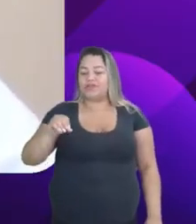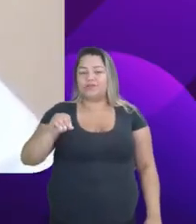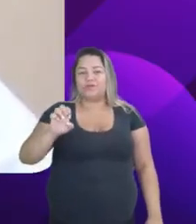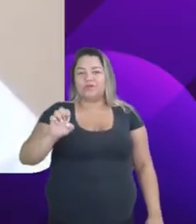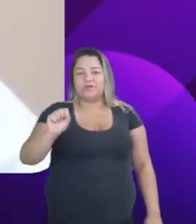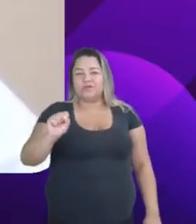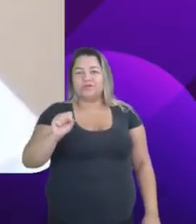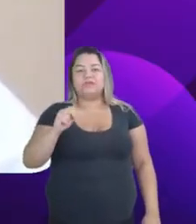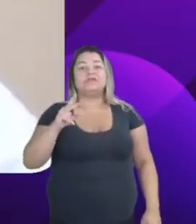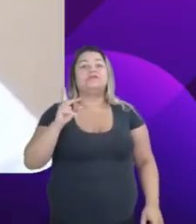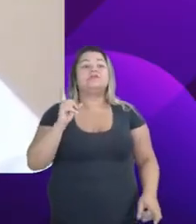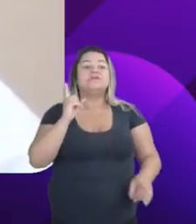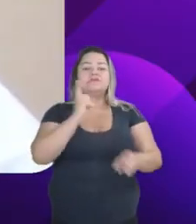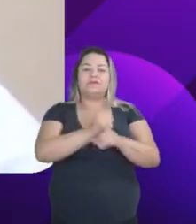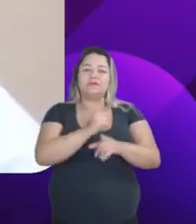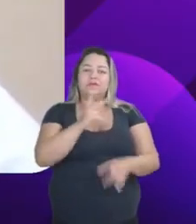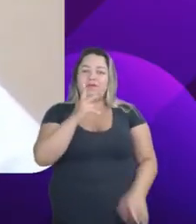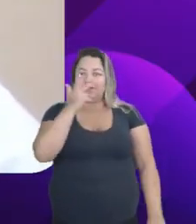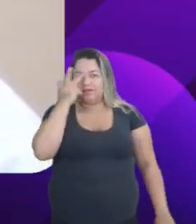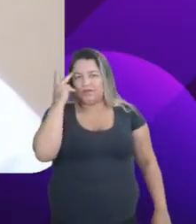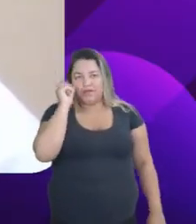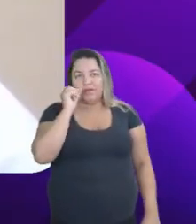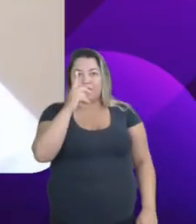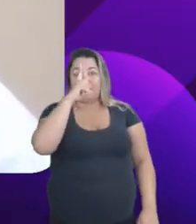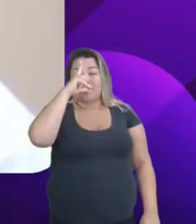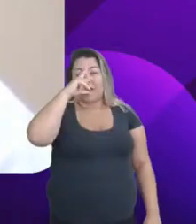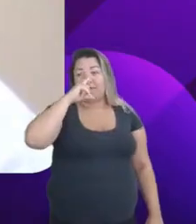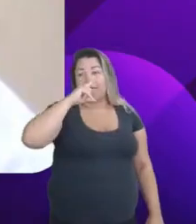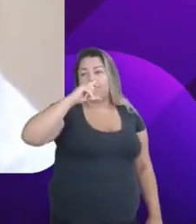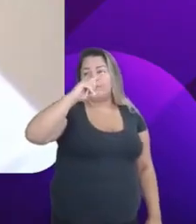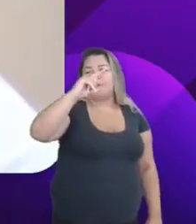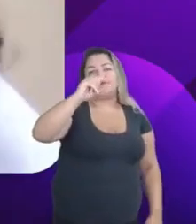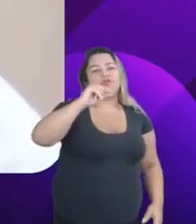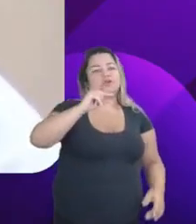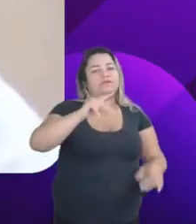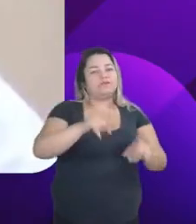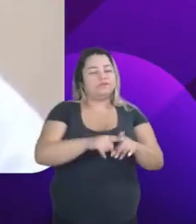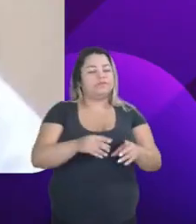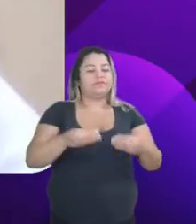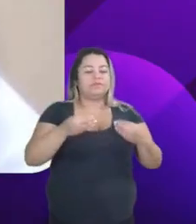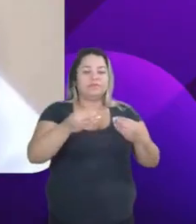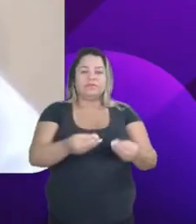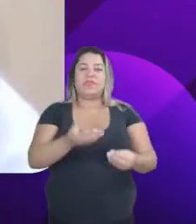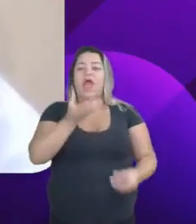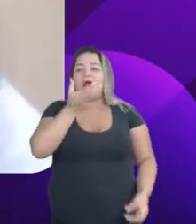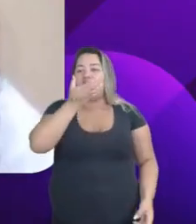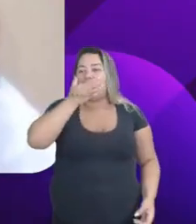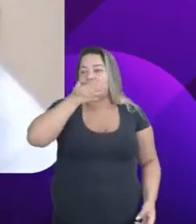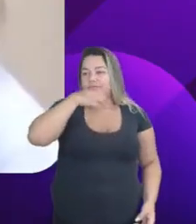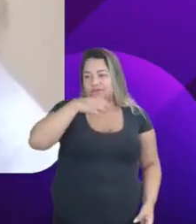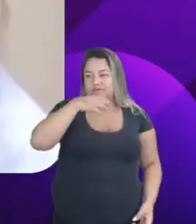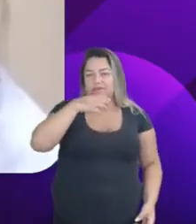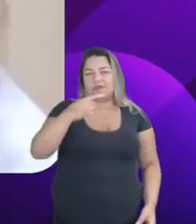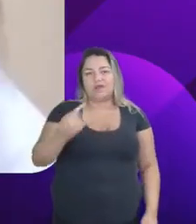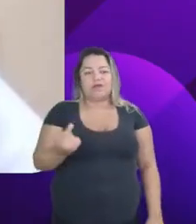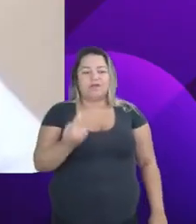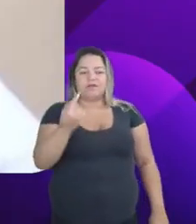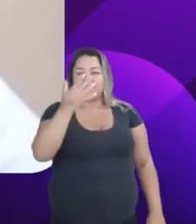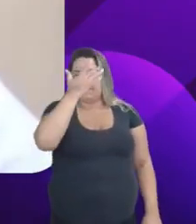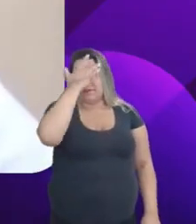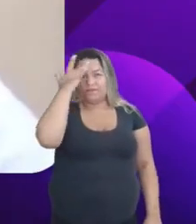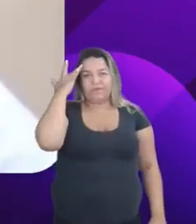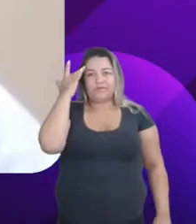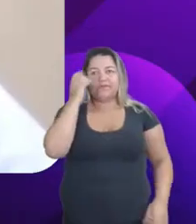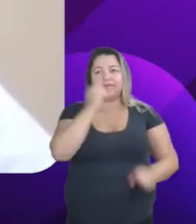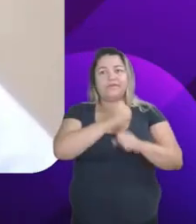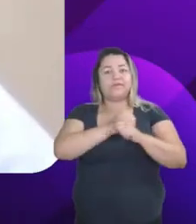aparece quem? Uma bruxa da maçã, né? Que é a única pessoa no mundo capaz